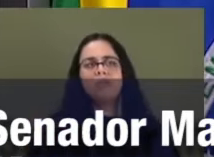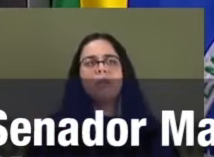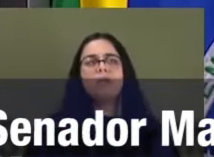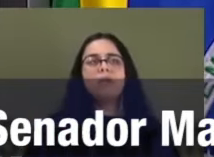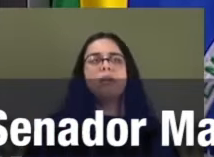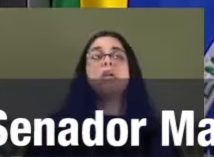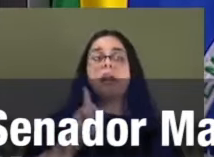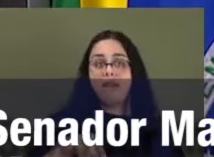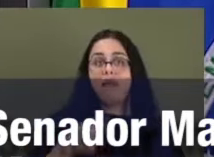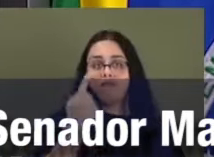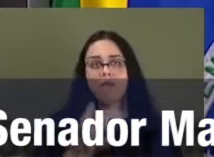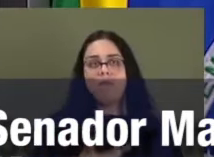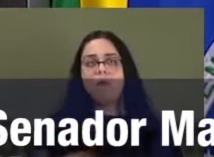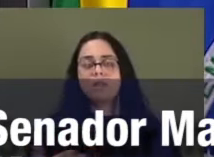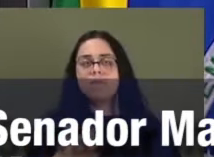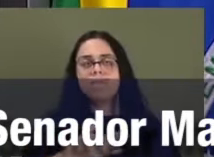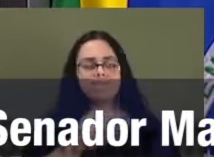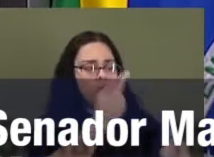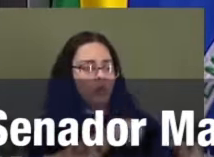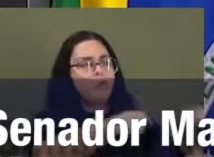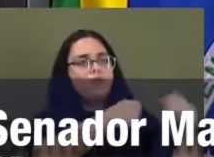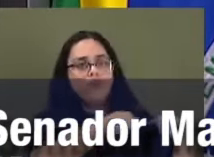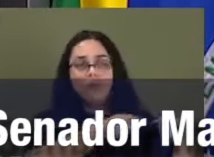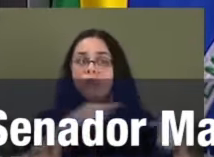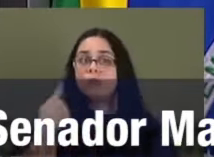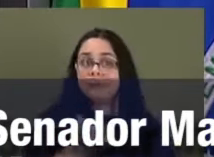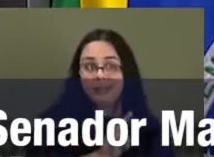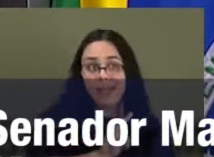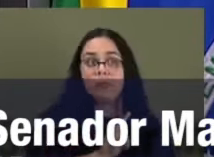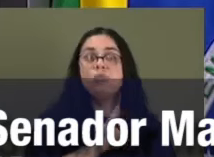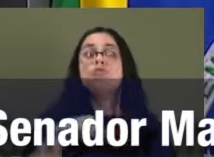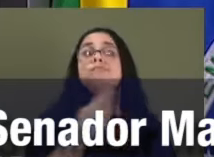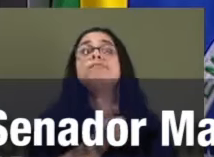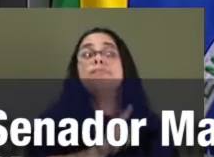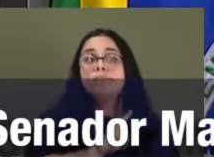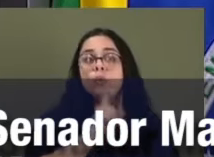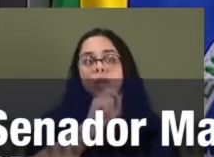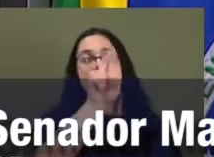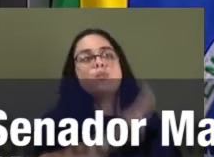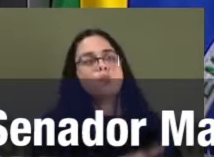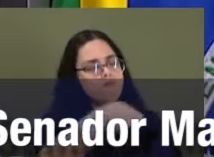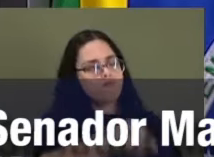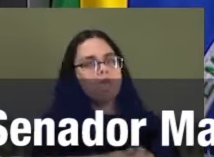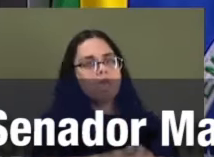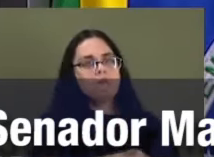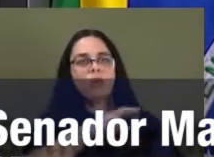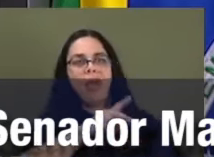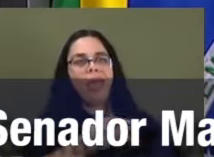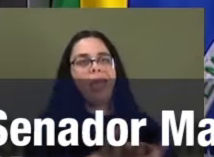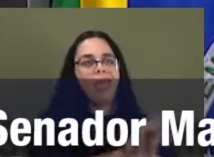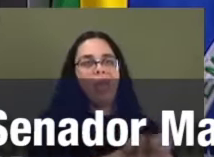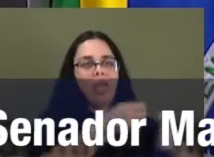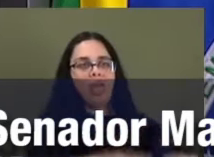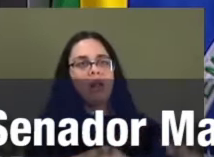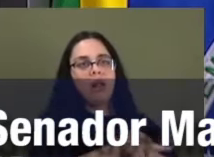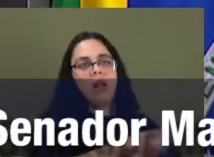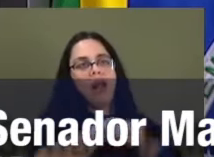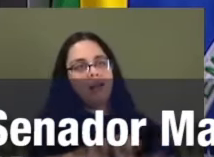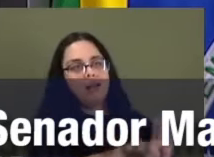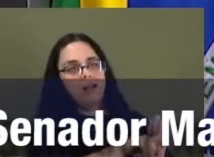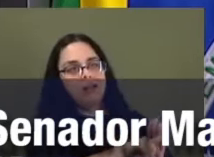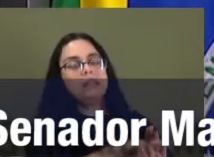uma das funções que nós temos que executar e não prevaricar, é caso ocorra